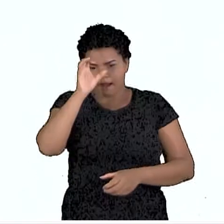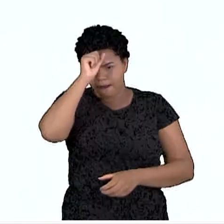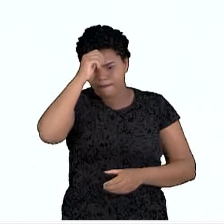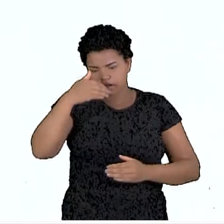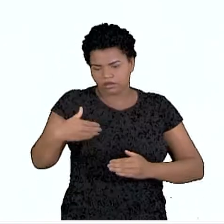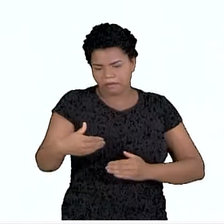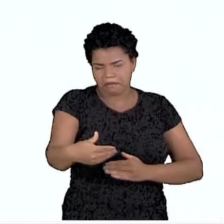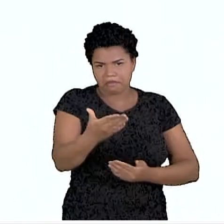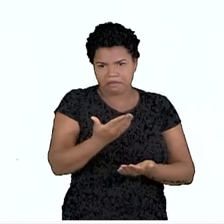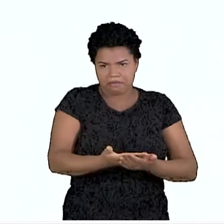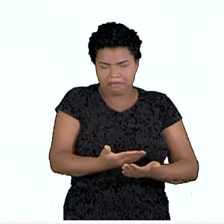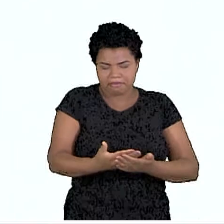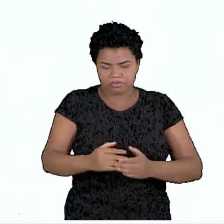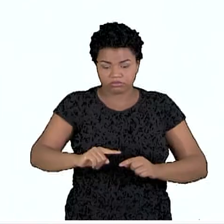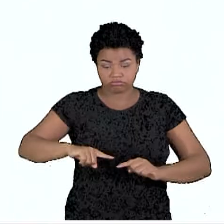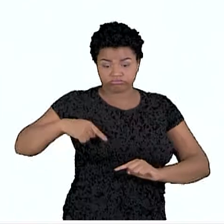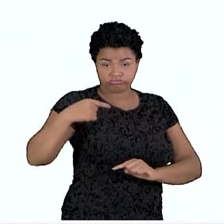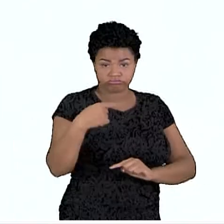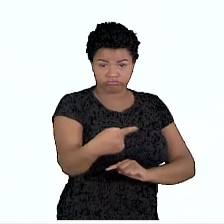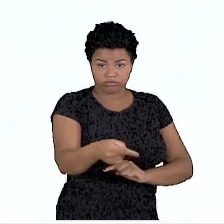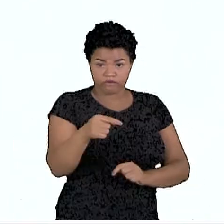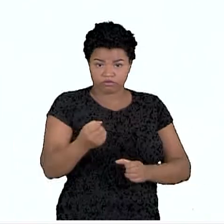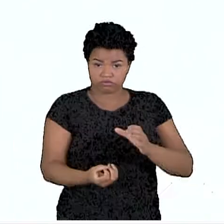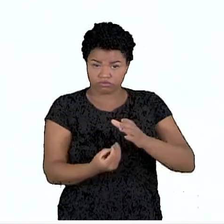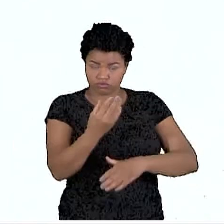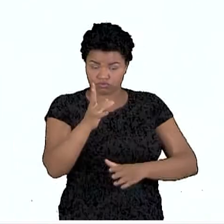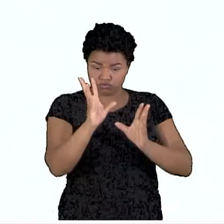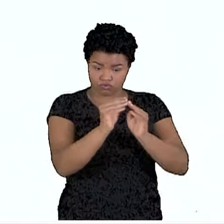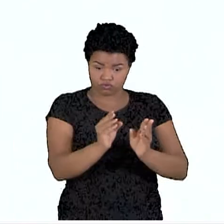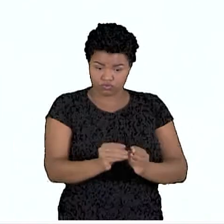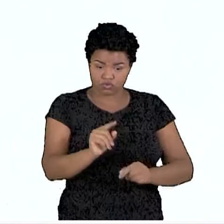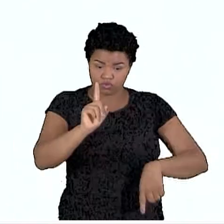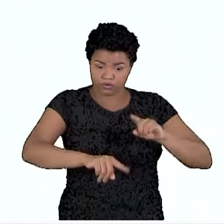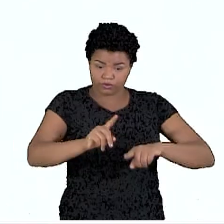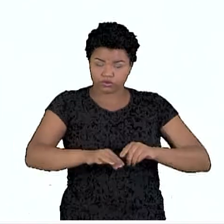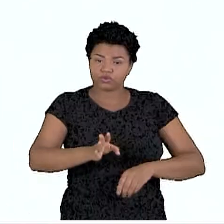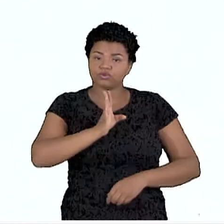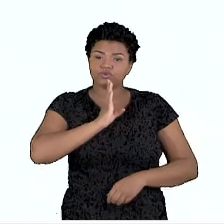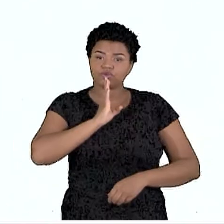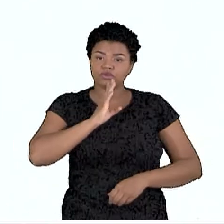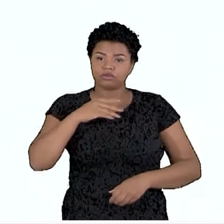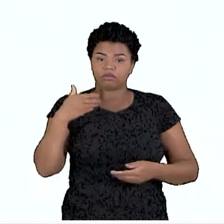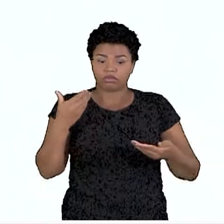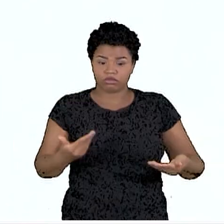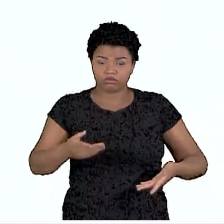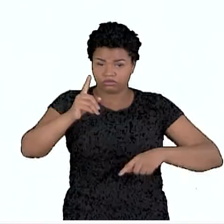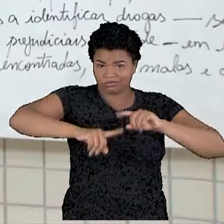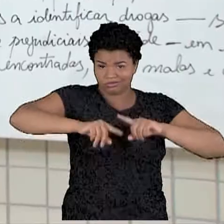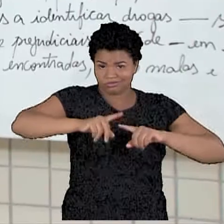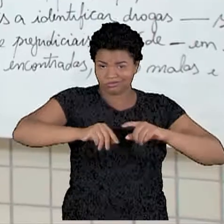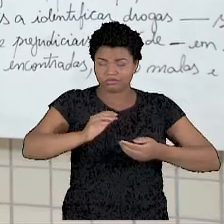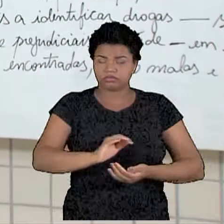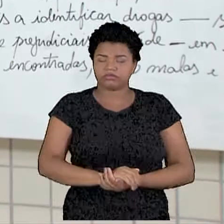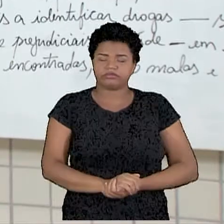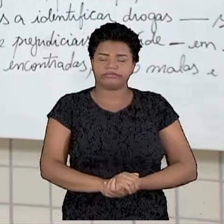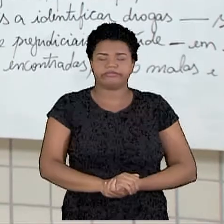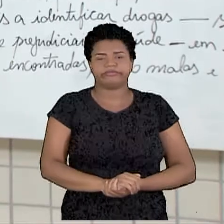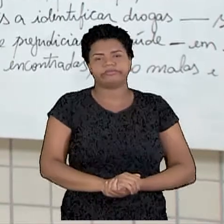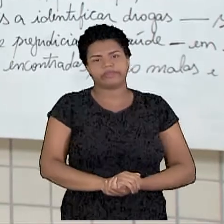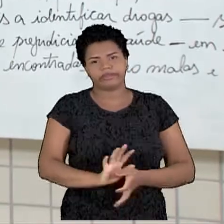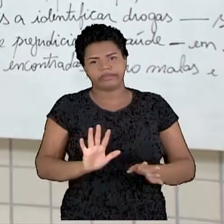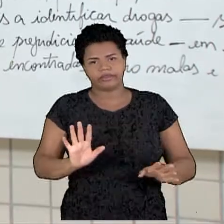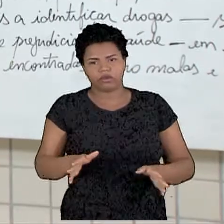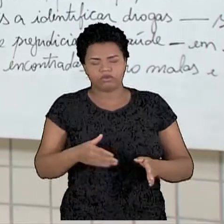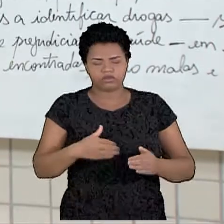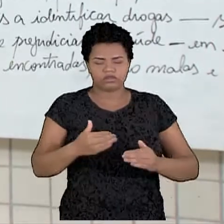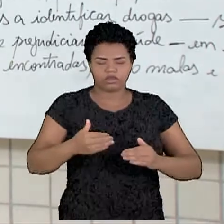estudos e em seguida produza um resumo dos objetos de conhecimento deste material. Então vocês vão pegar esse roteiro